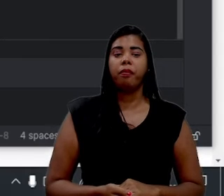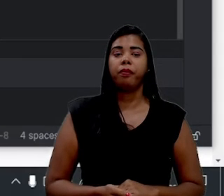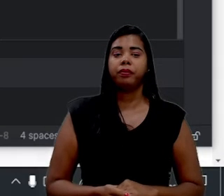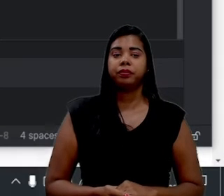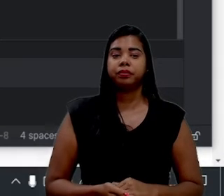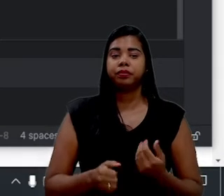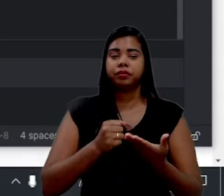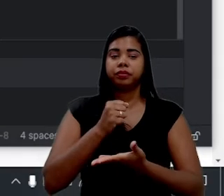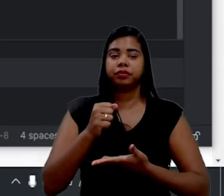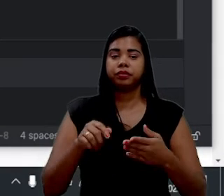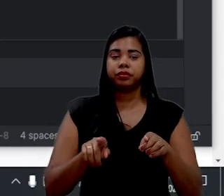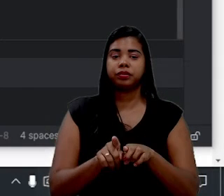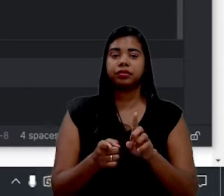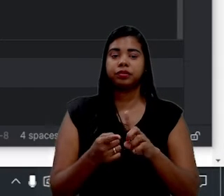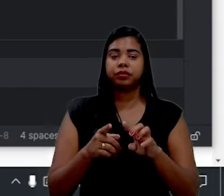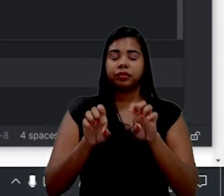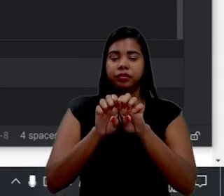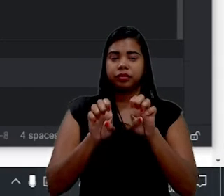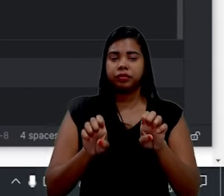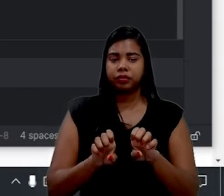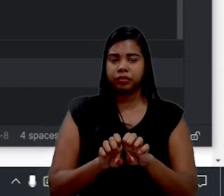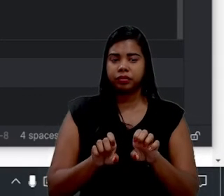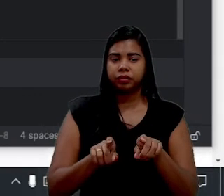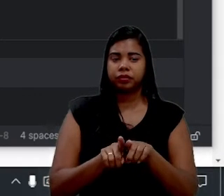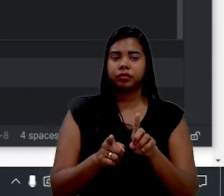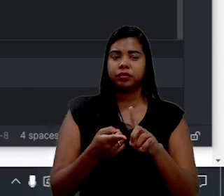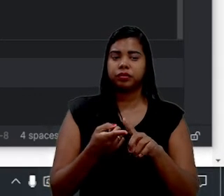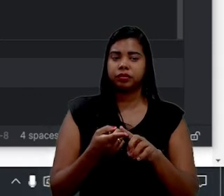básico, né, que deixa na estrutura,